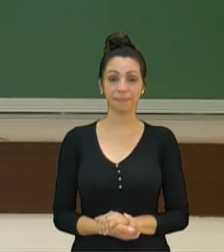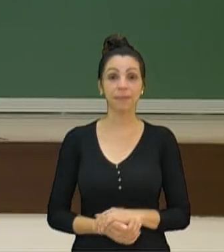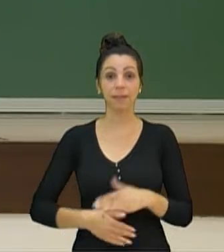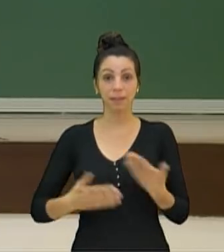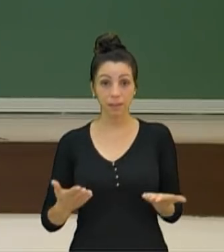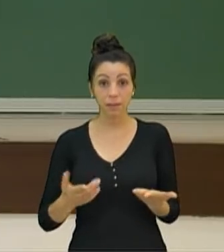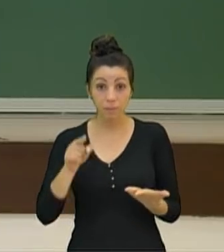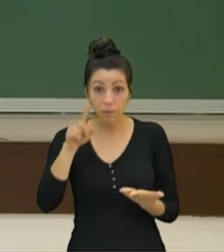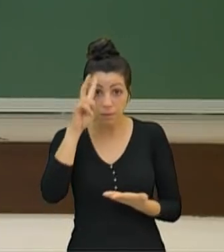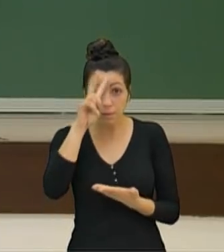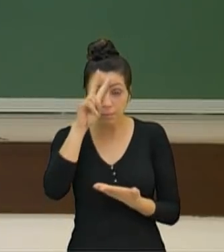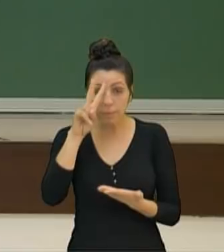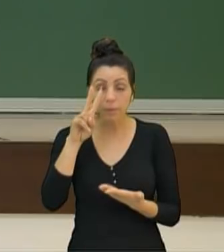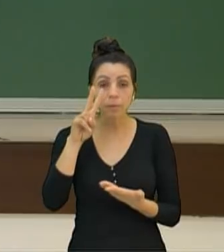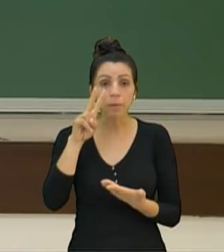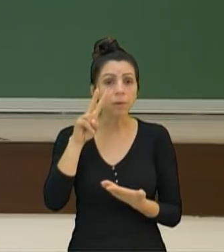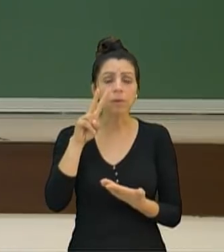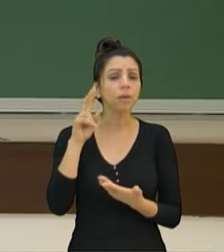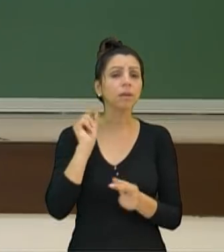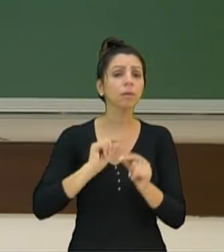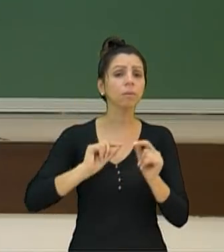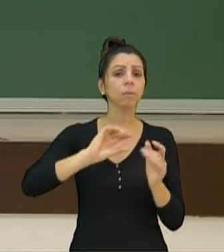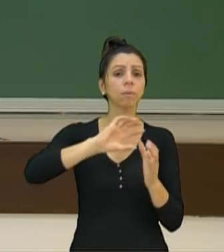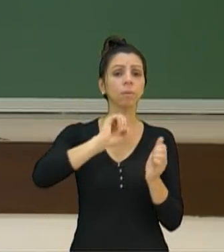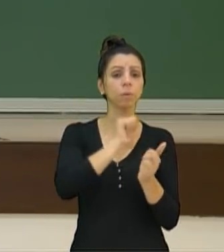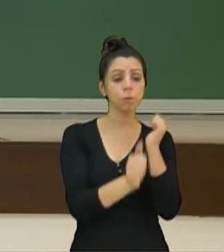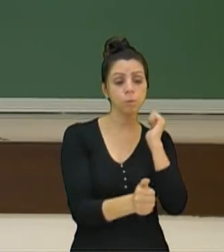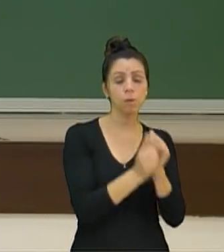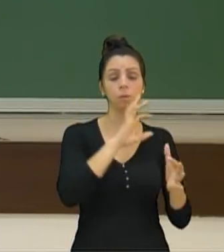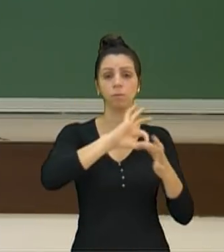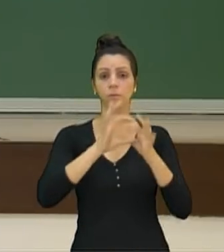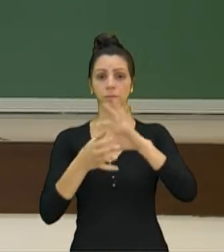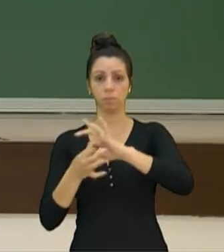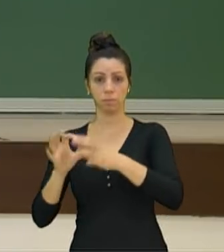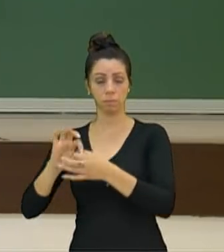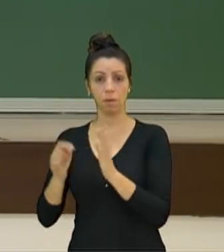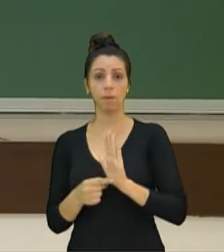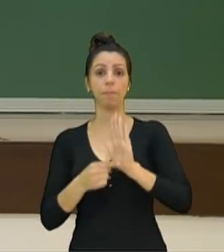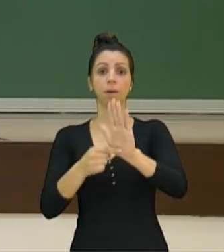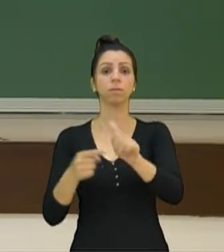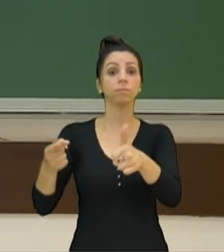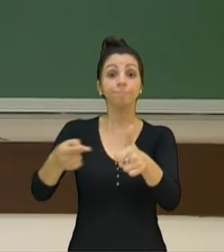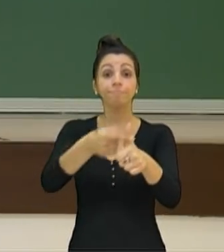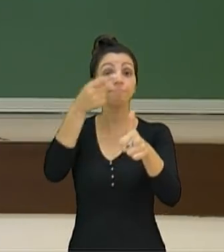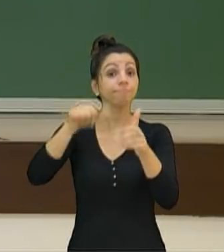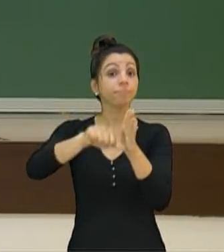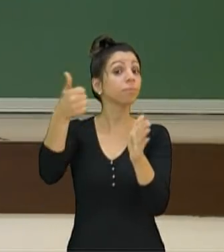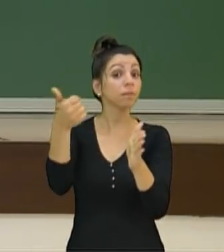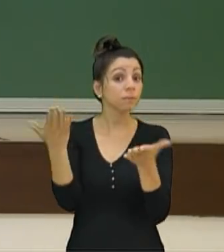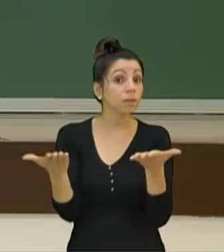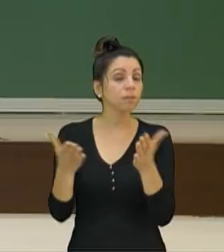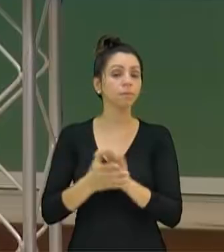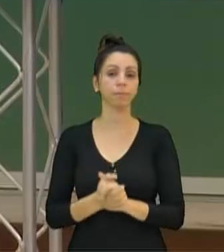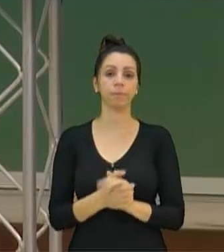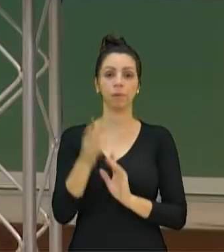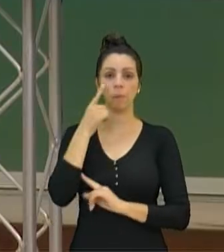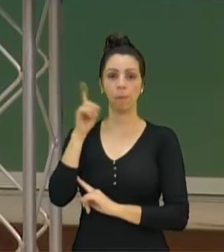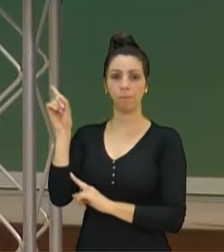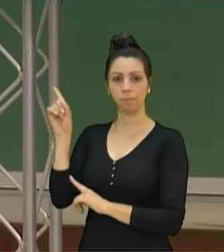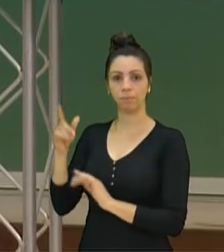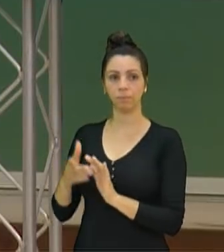E aí, você lembrou em qual edição dos Jogos Olímpicos que os saltos ornamentais aparecem pela primeira vez? Vamos dar uma olhada